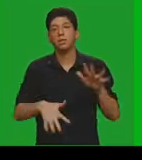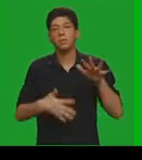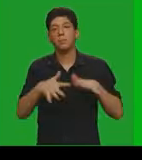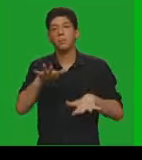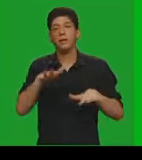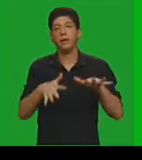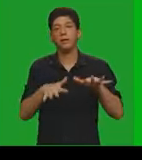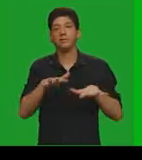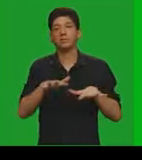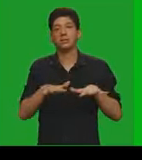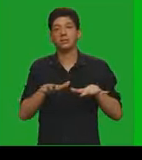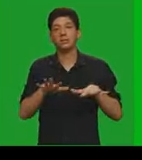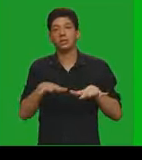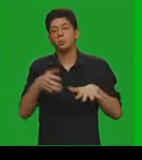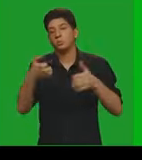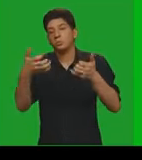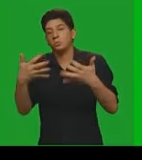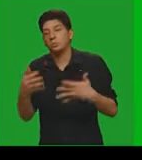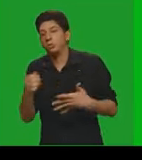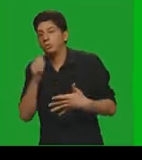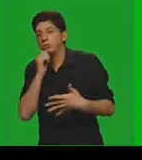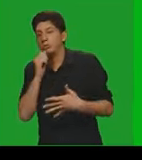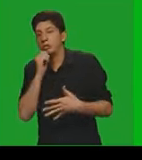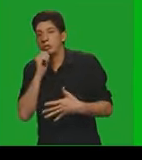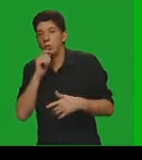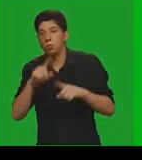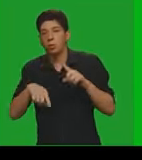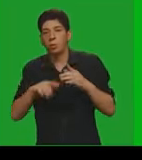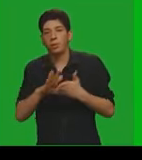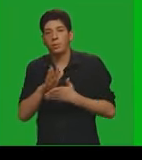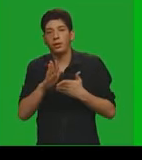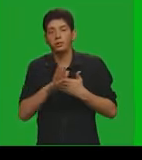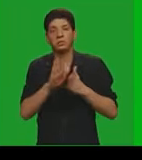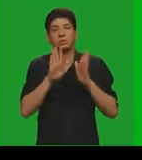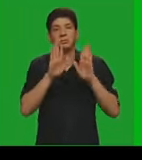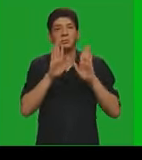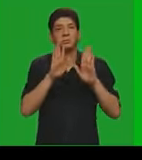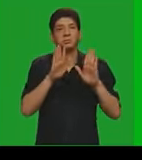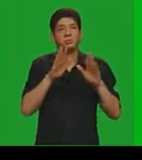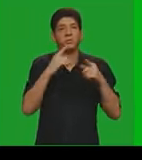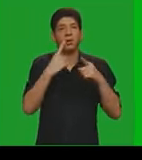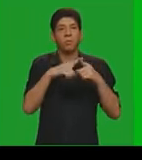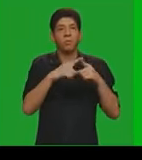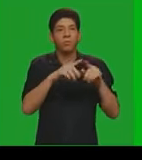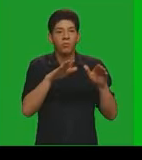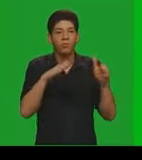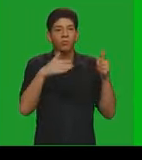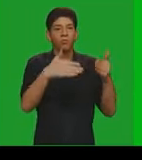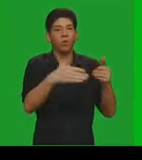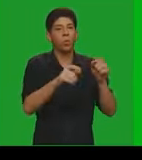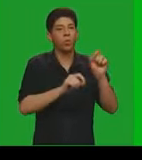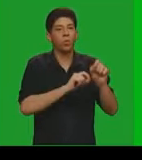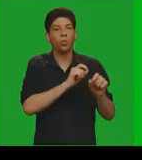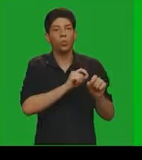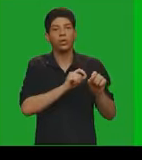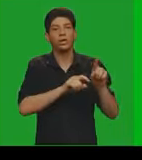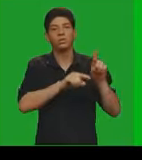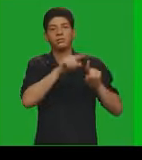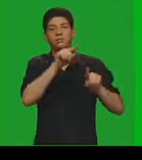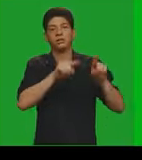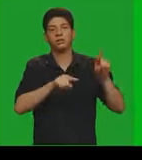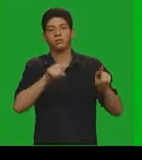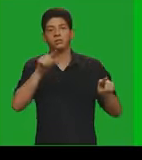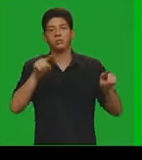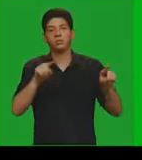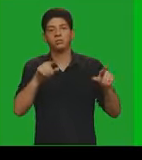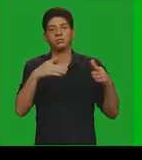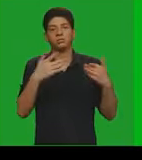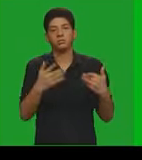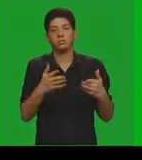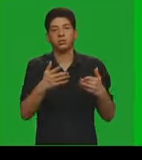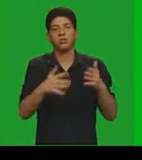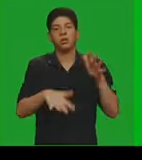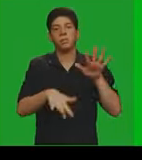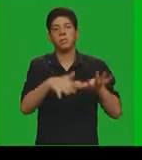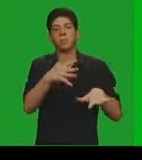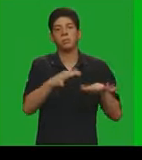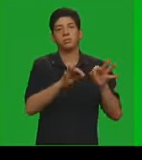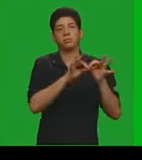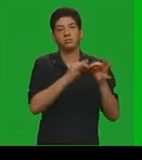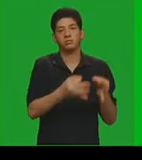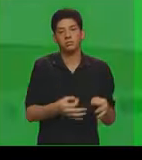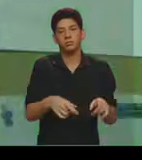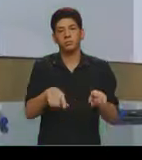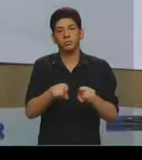que não foi citado no PET, mas porque está dentro da estatística. Então, lá é média aritmética e média aritmética